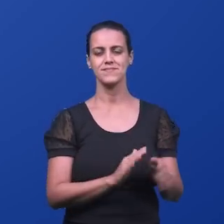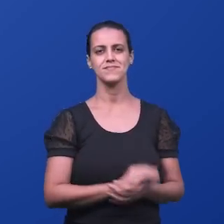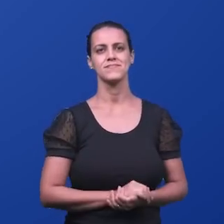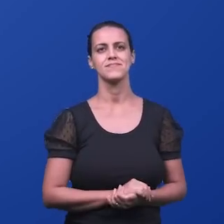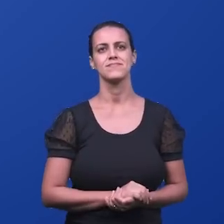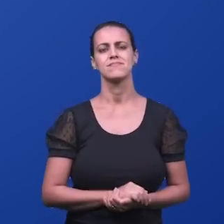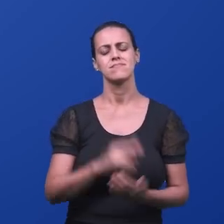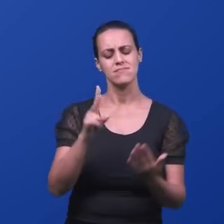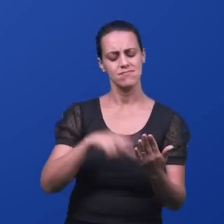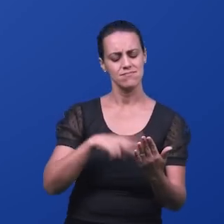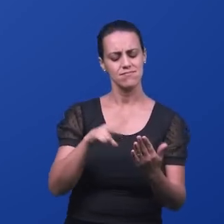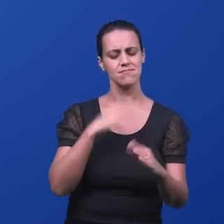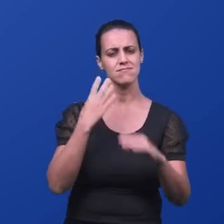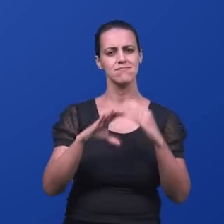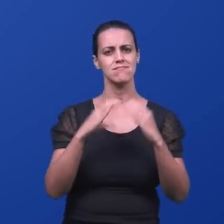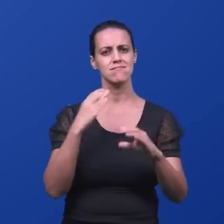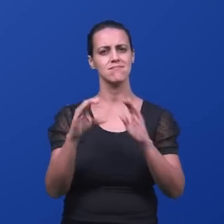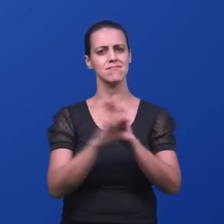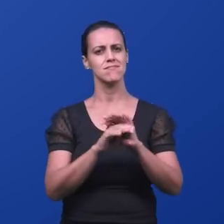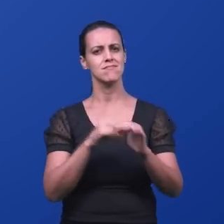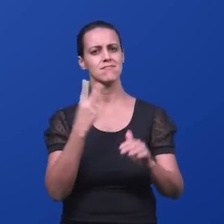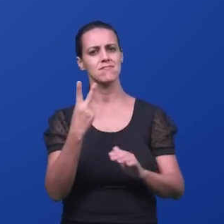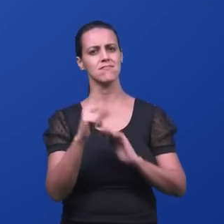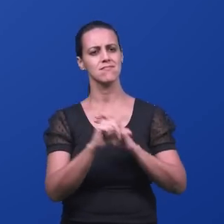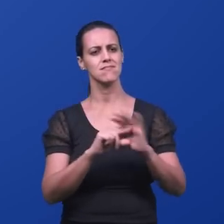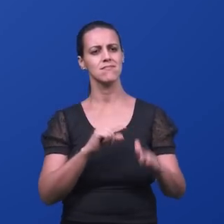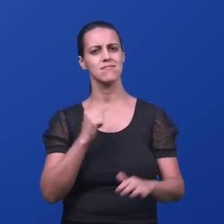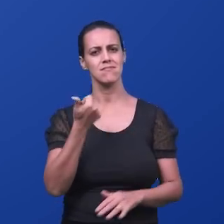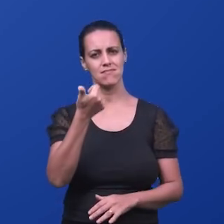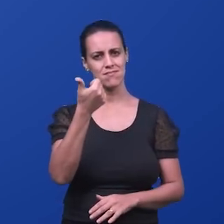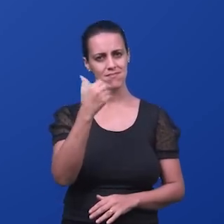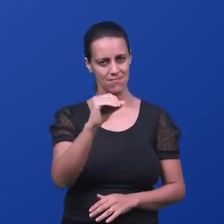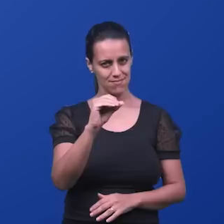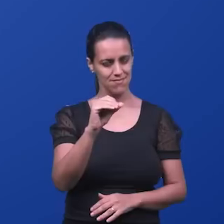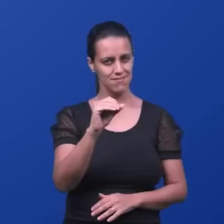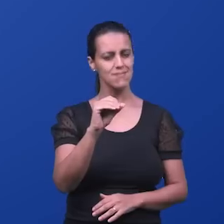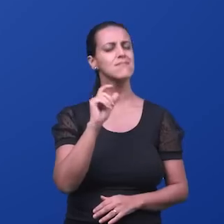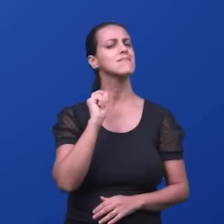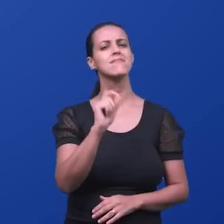Natan, lendo Cantares, capítulo 2, versículo